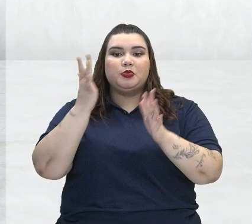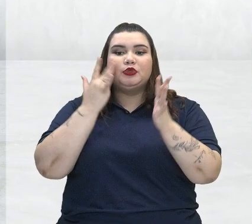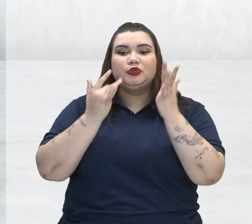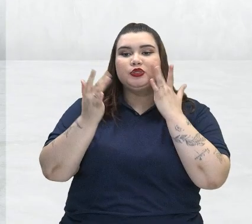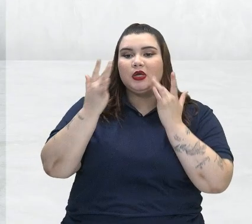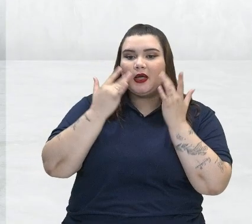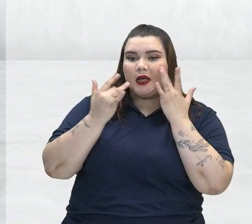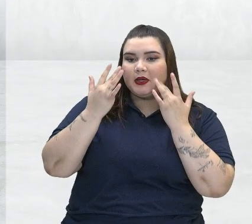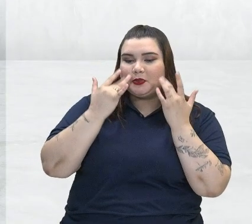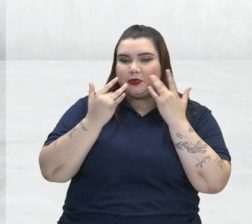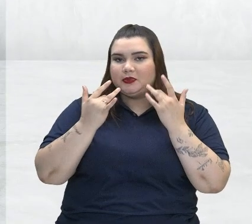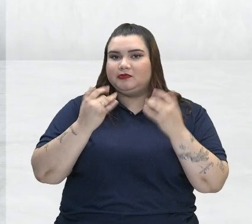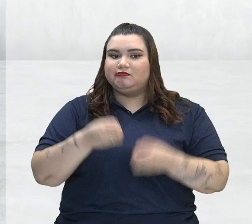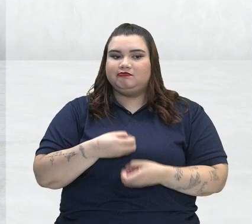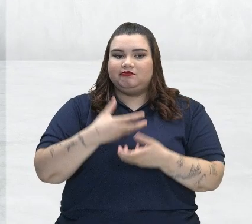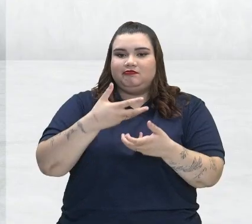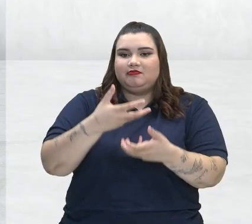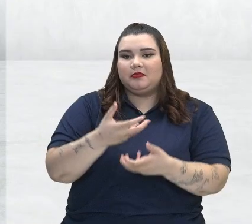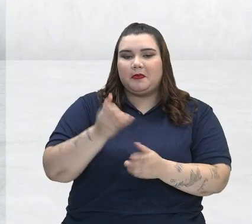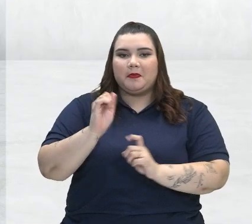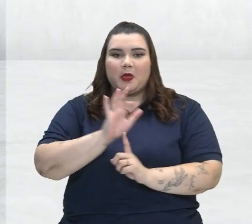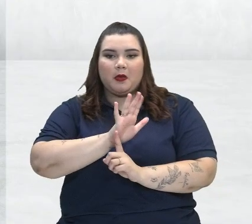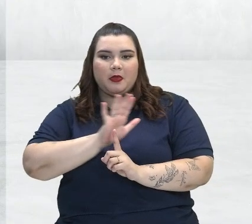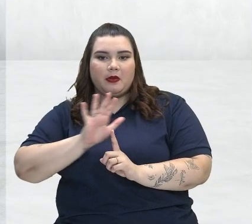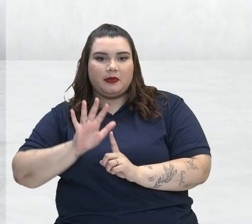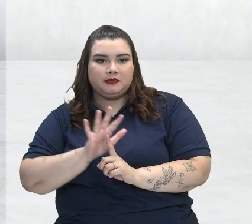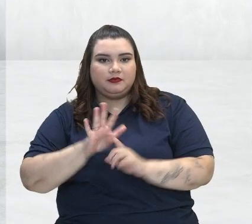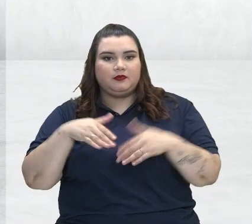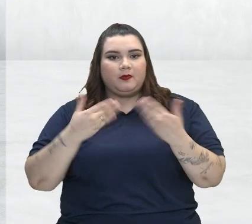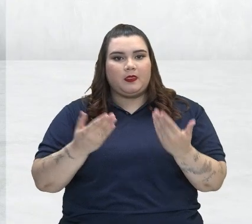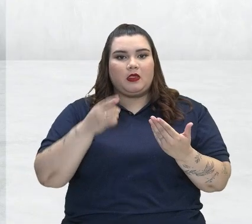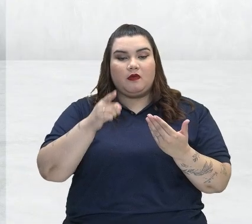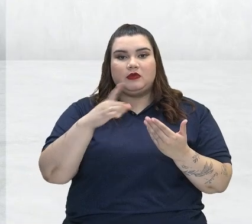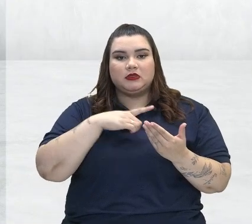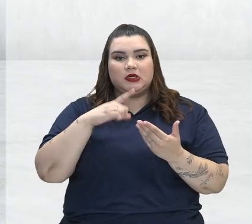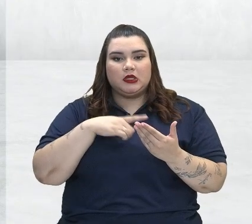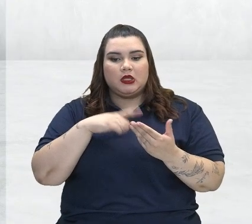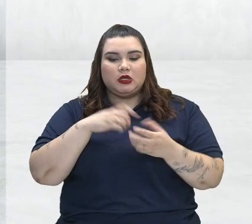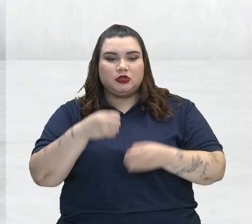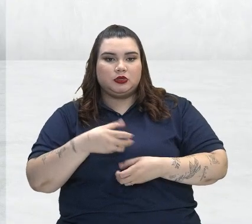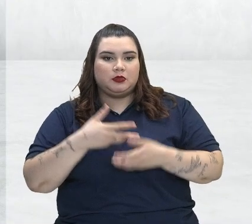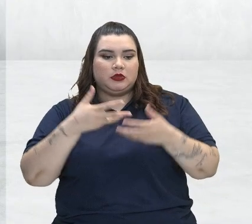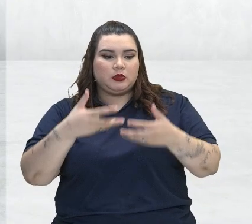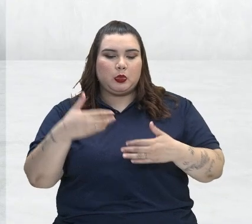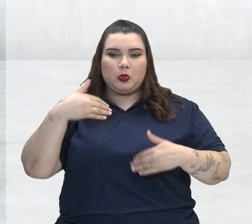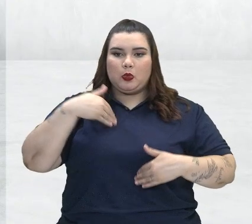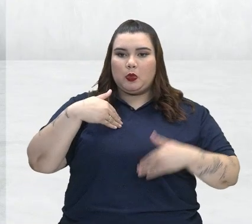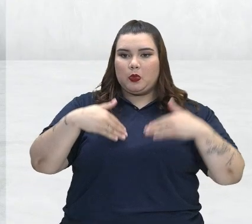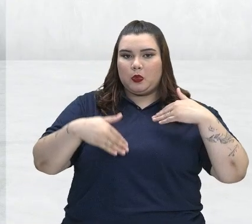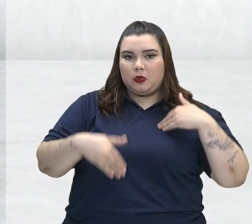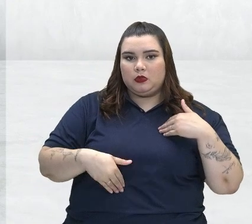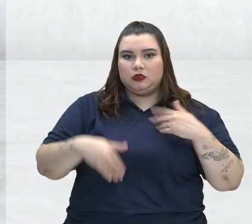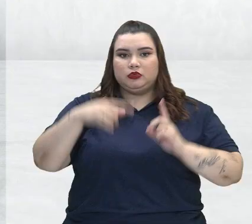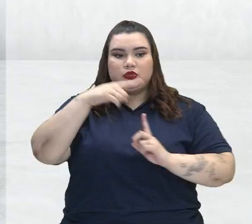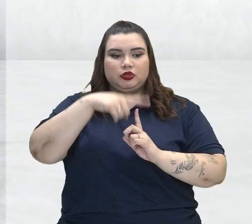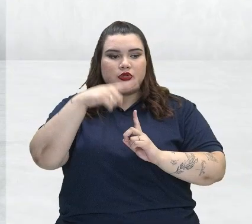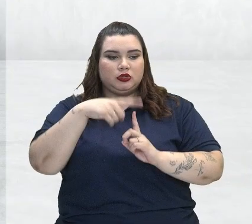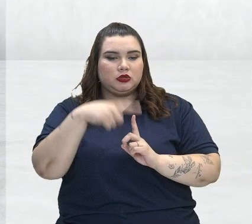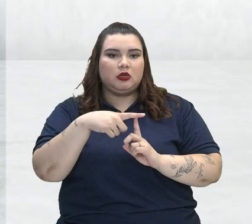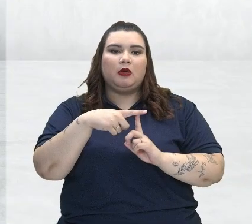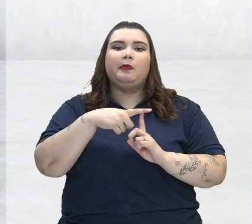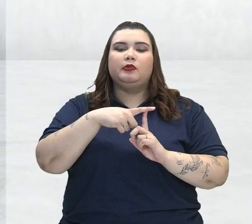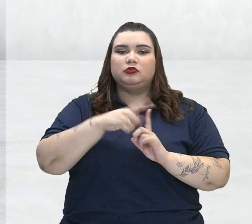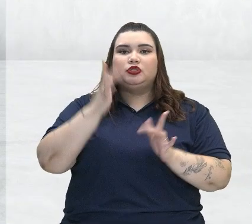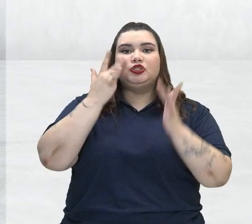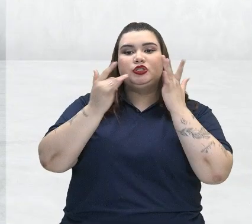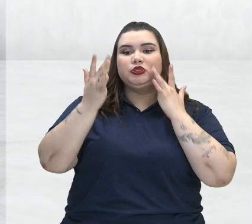interpretar, certo? Então, a interpretação, quando você está interpretando, você tem uma postura, você tem uma forma de interpretar. E